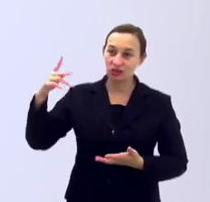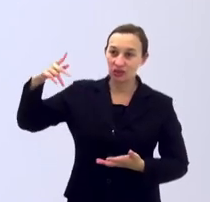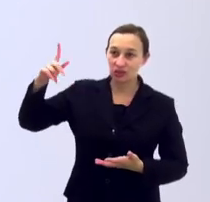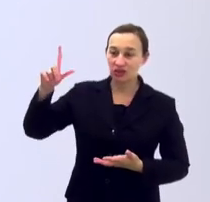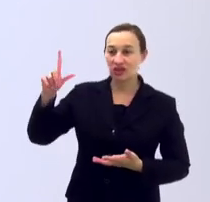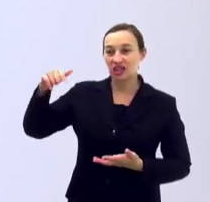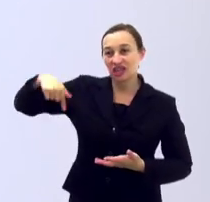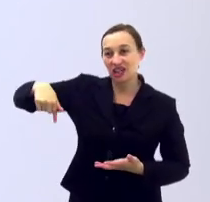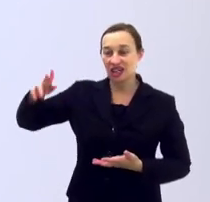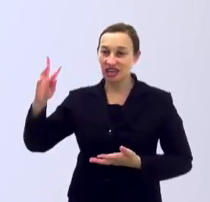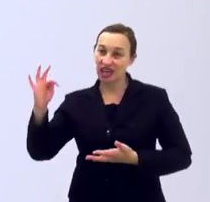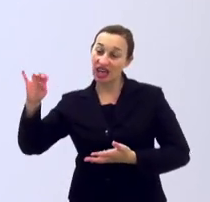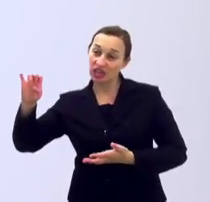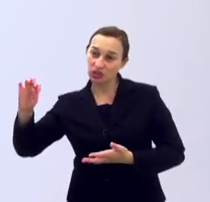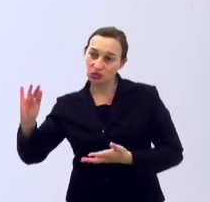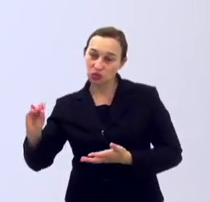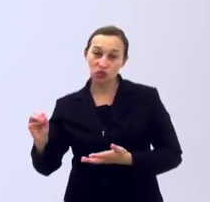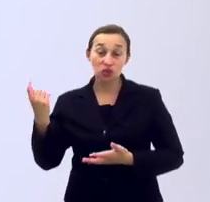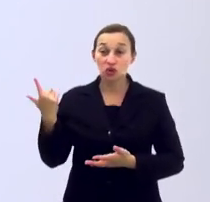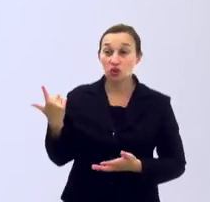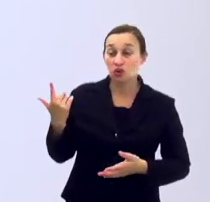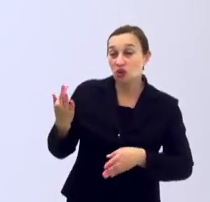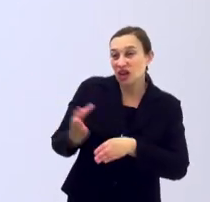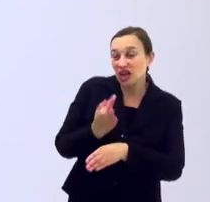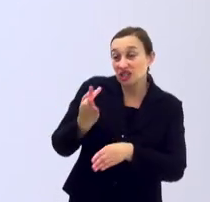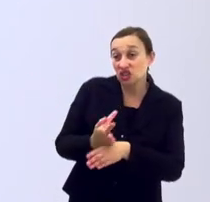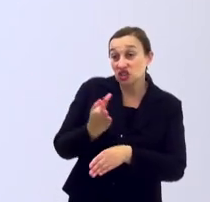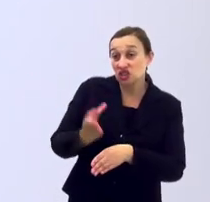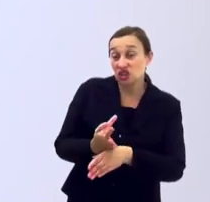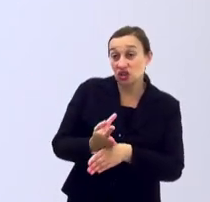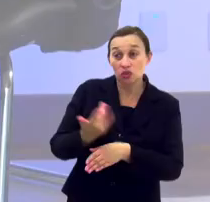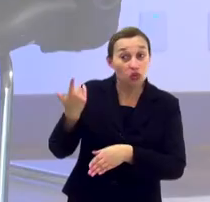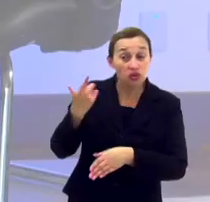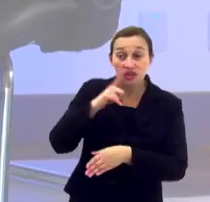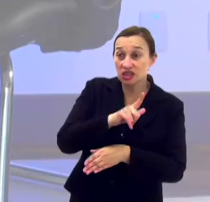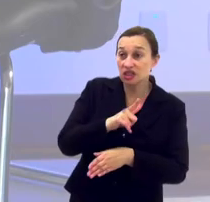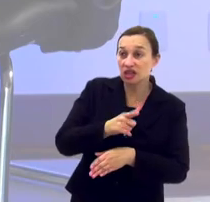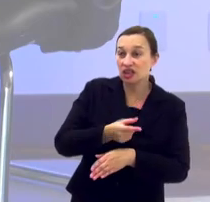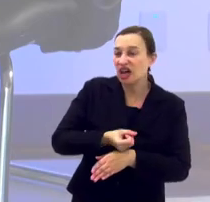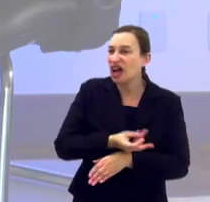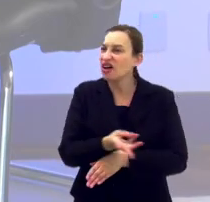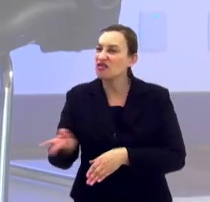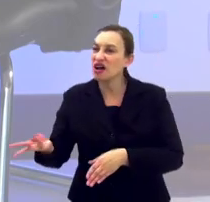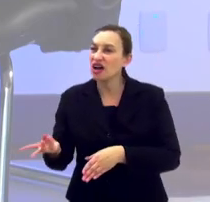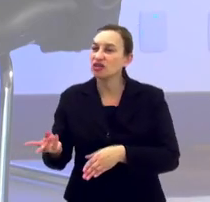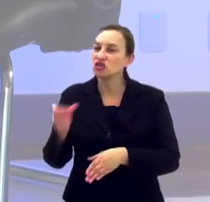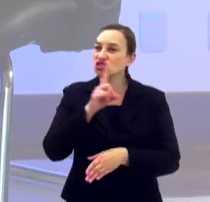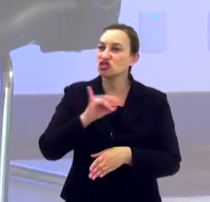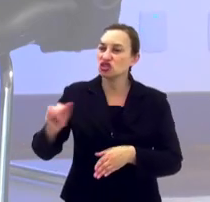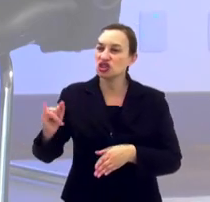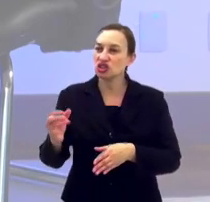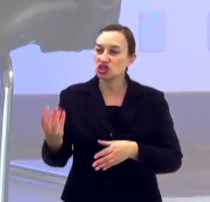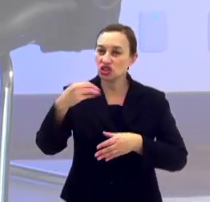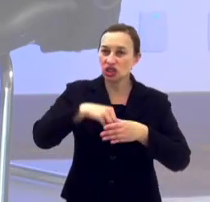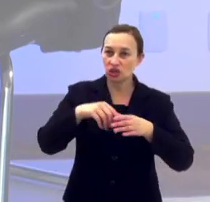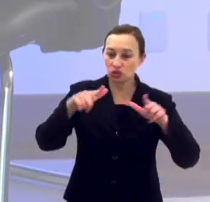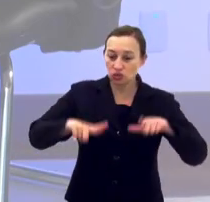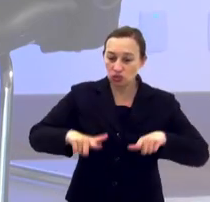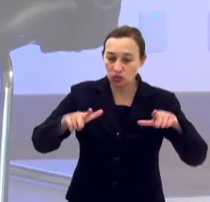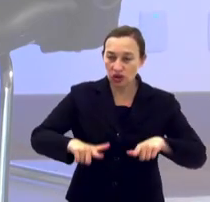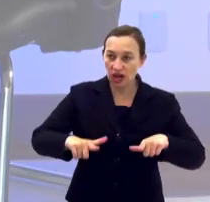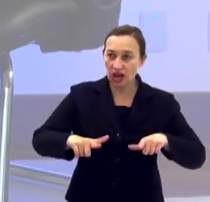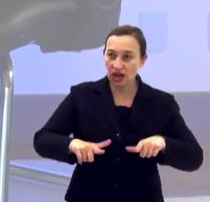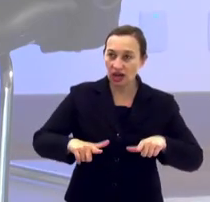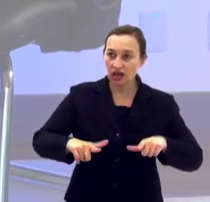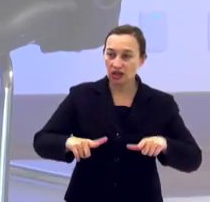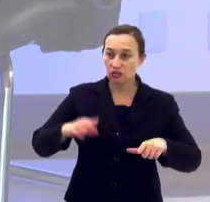mal armados, conseguiram resistir durante muitos dias ao poderoso exército alemão dentro do gueto de Varsóvia. Por